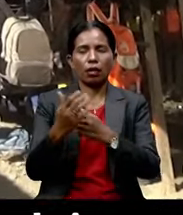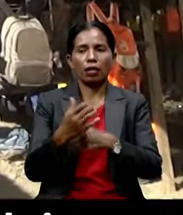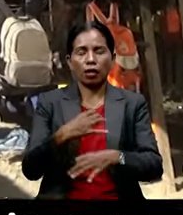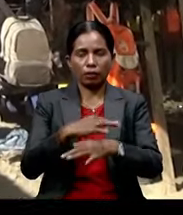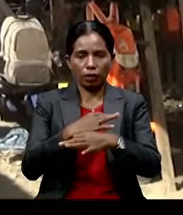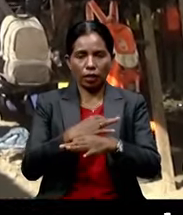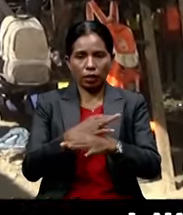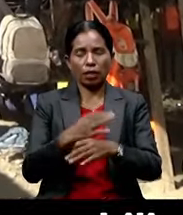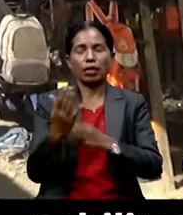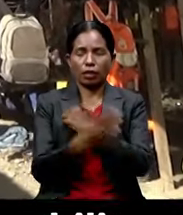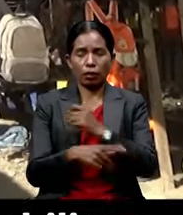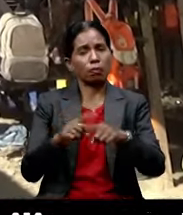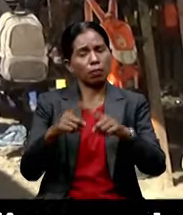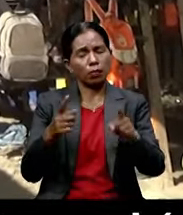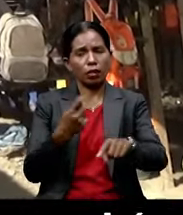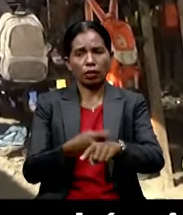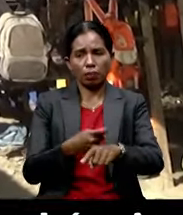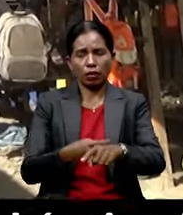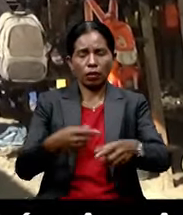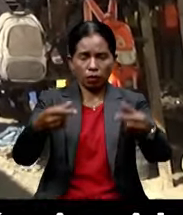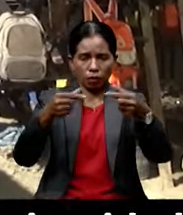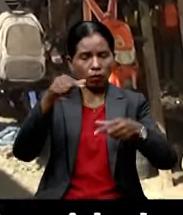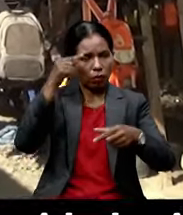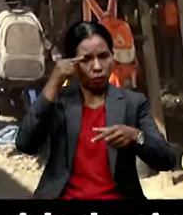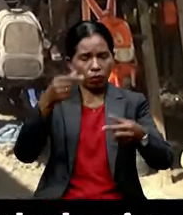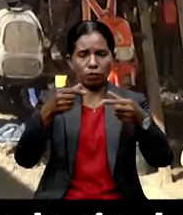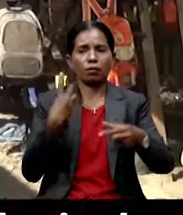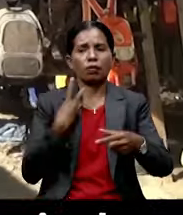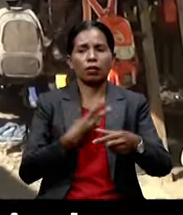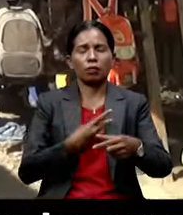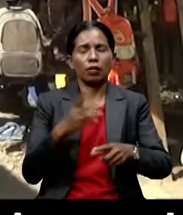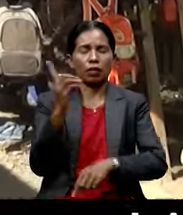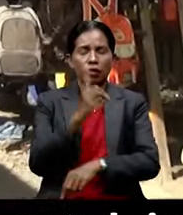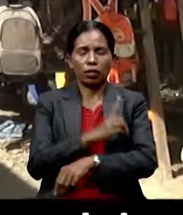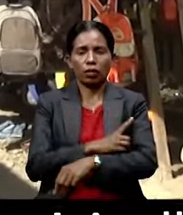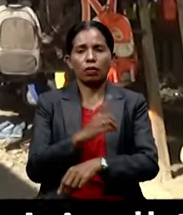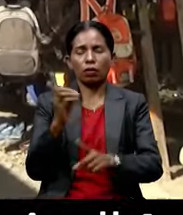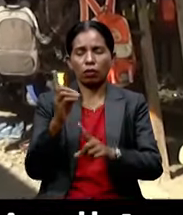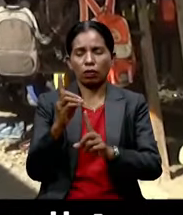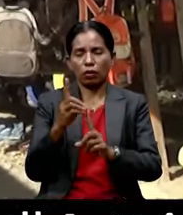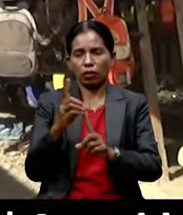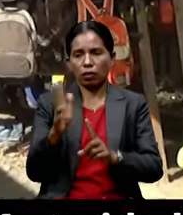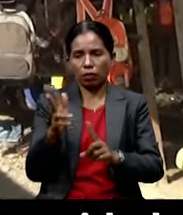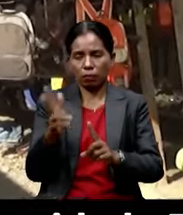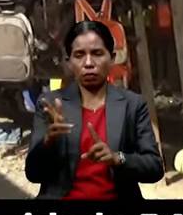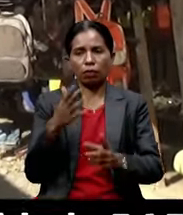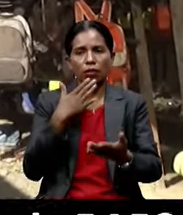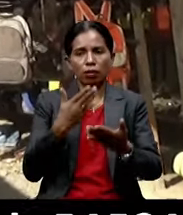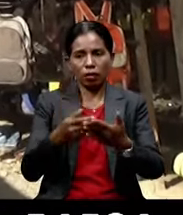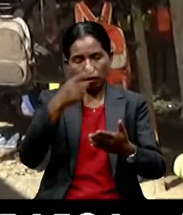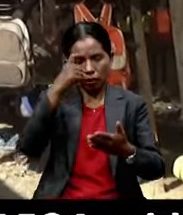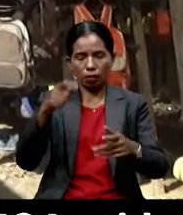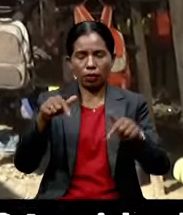maybe tempo debe governo fo Miami ye 30 dias ni larane ha senti suficiente teves tamba